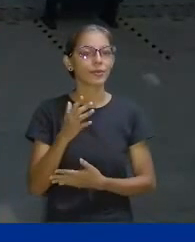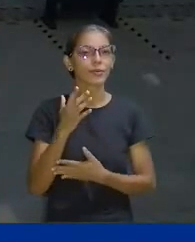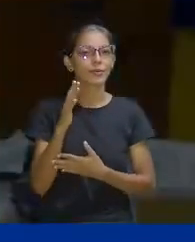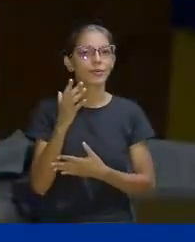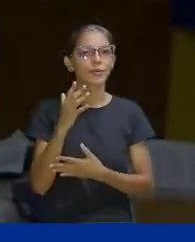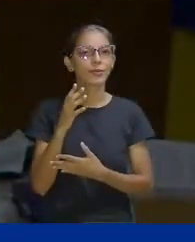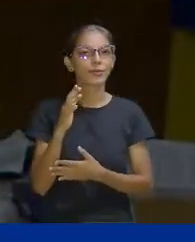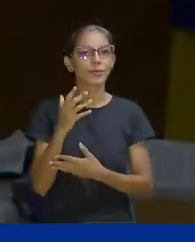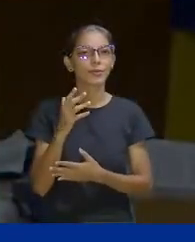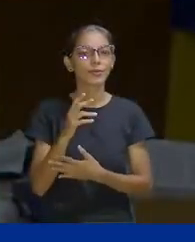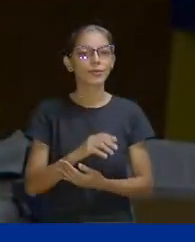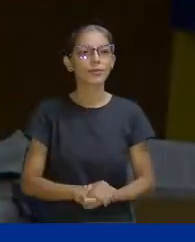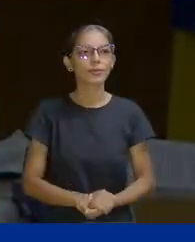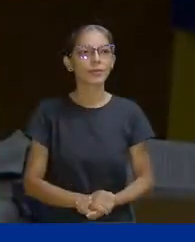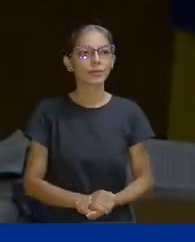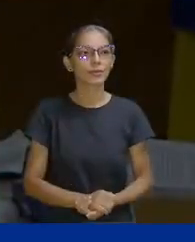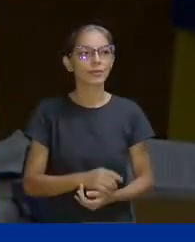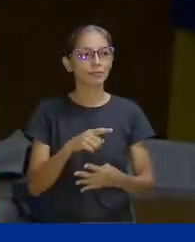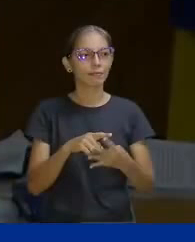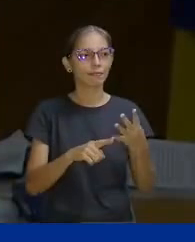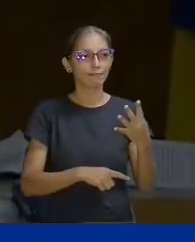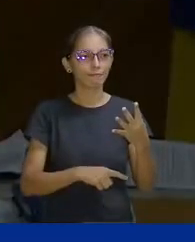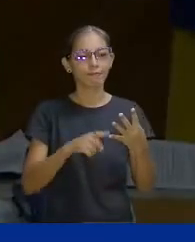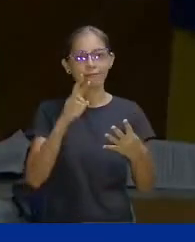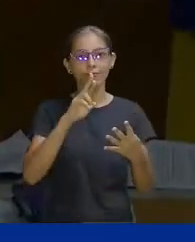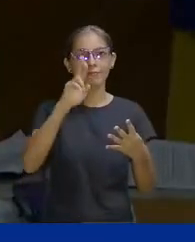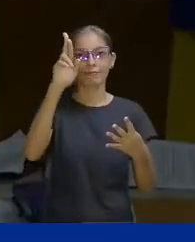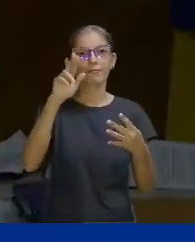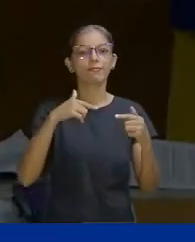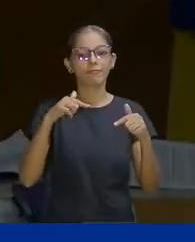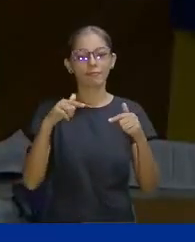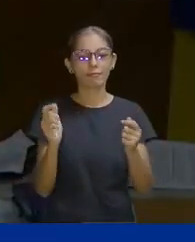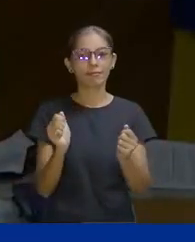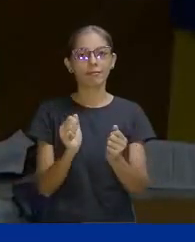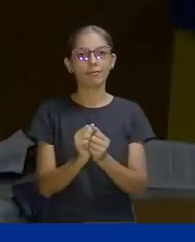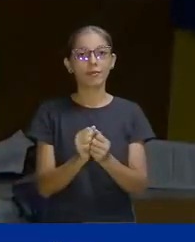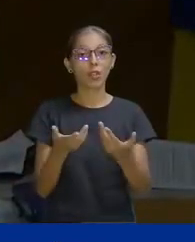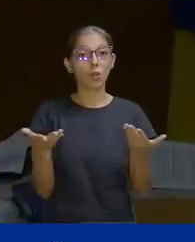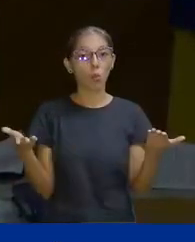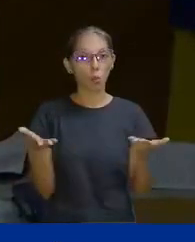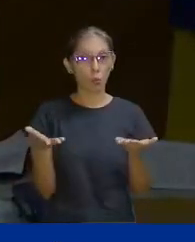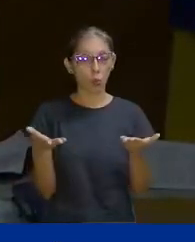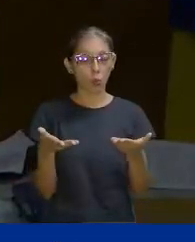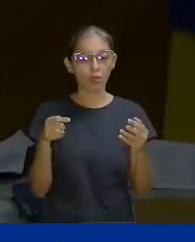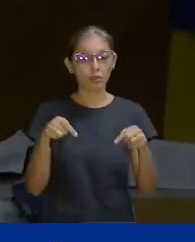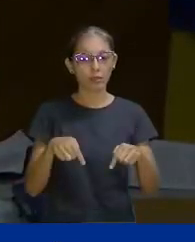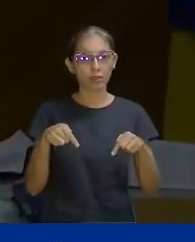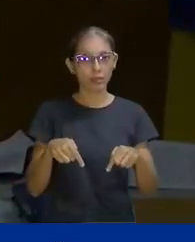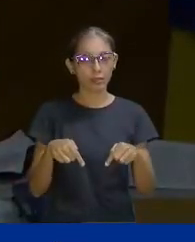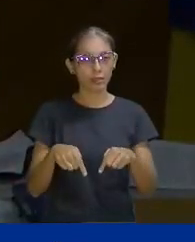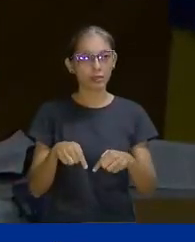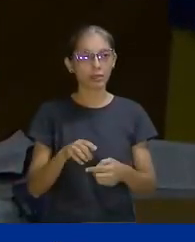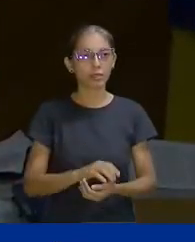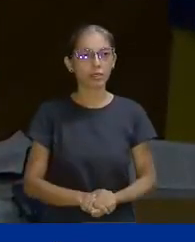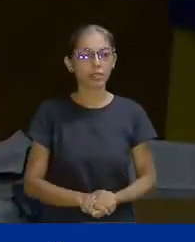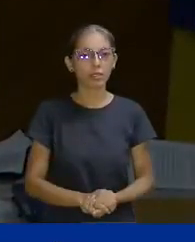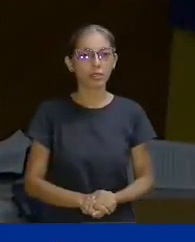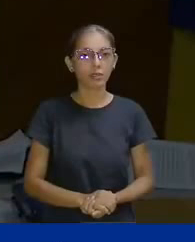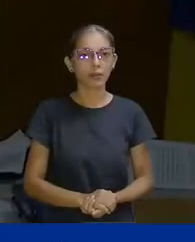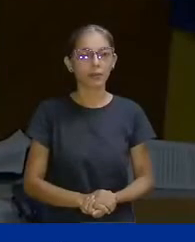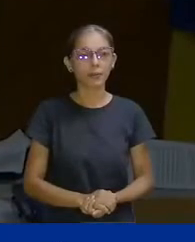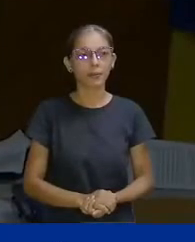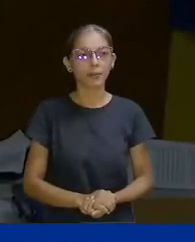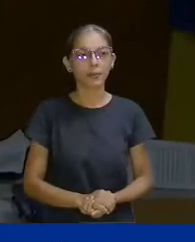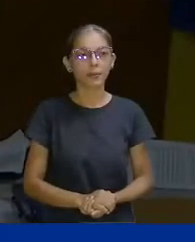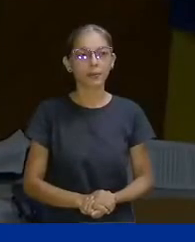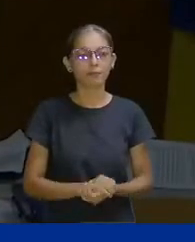Peço uma salva de palmas para os 4, porque é preciso dizer que hoje, nesta data,